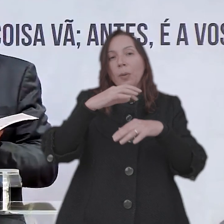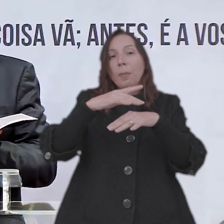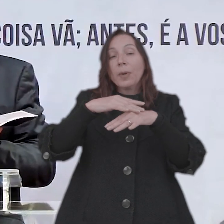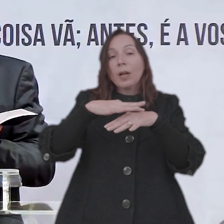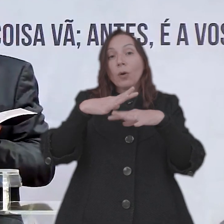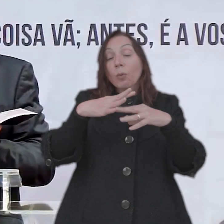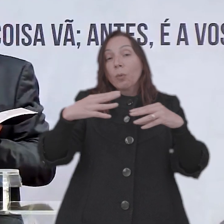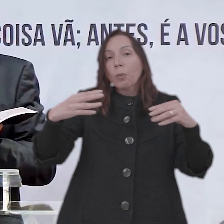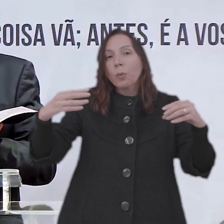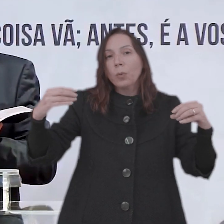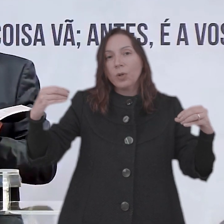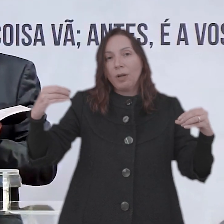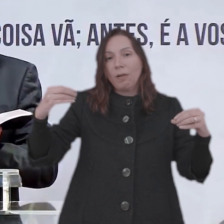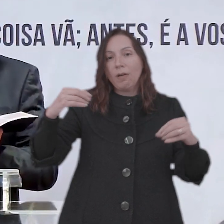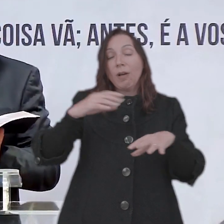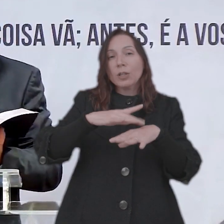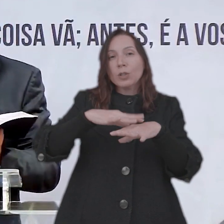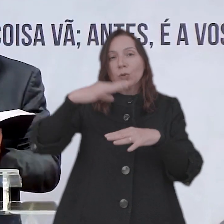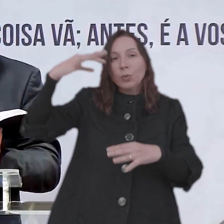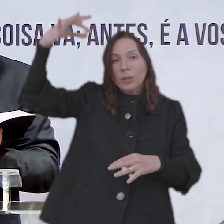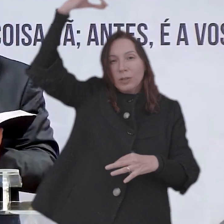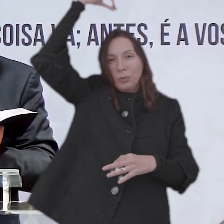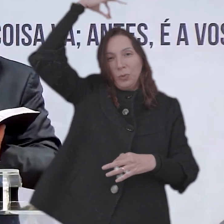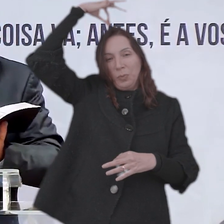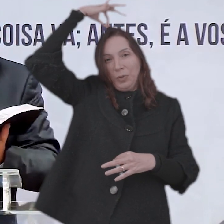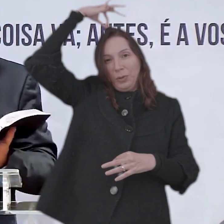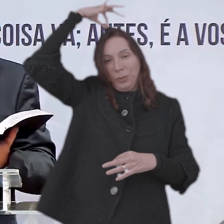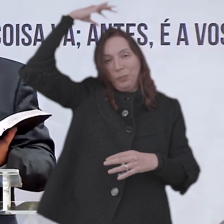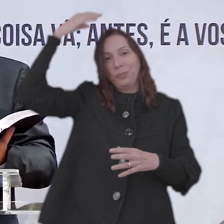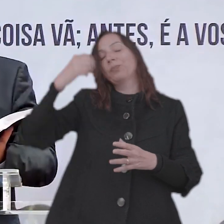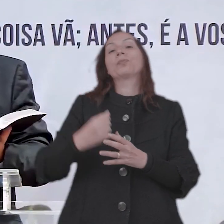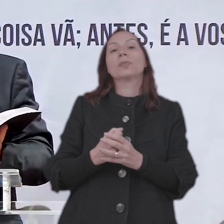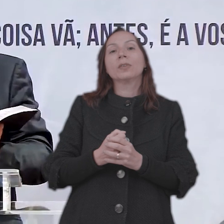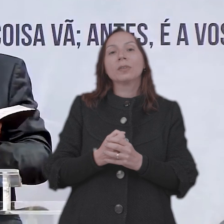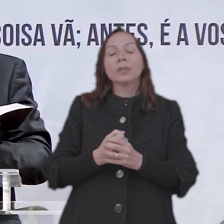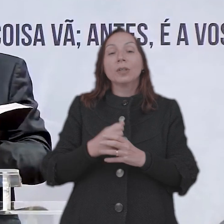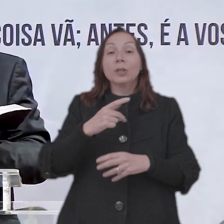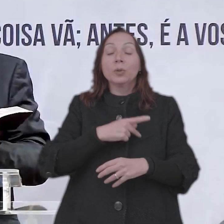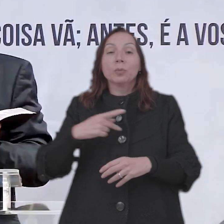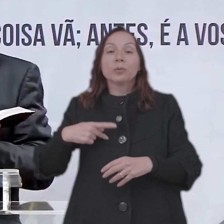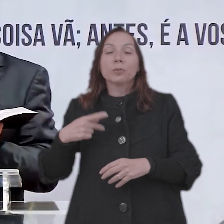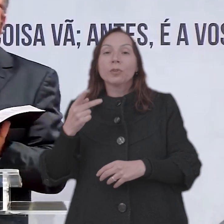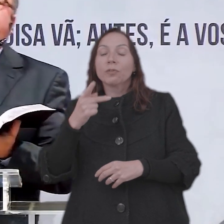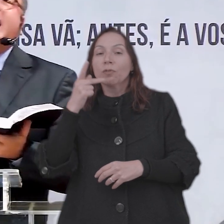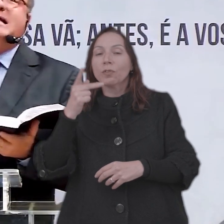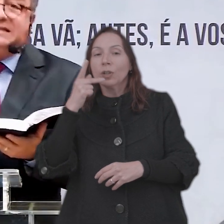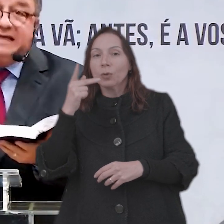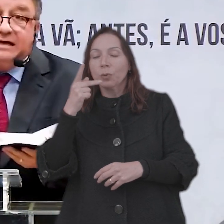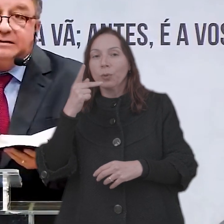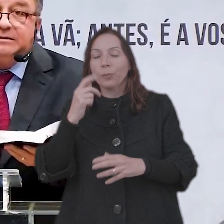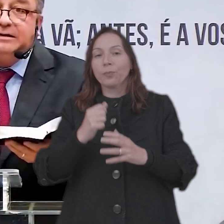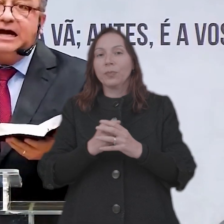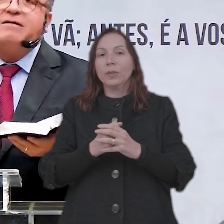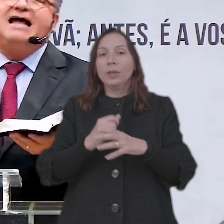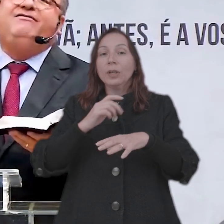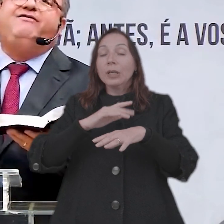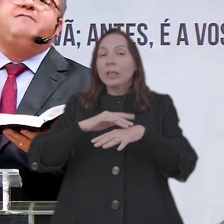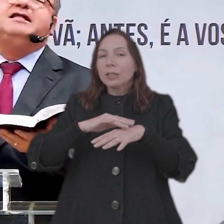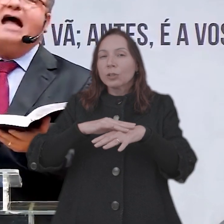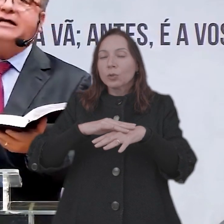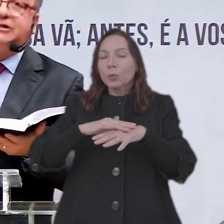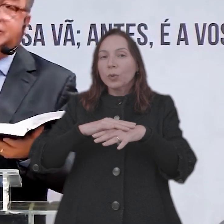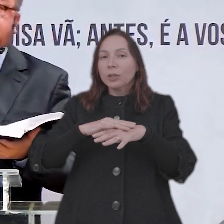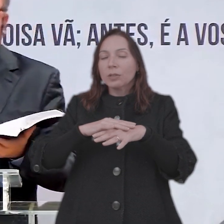espirituais. E Charles Spurgeon chega a dizer o seguinte, que não há doença, não